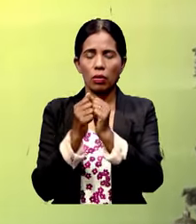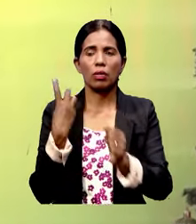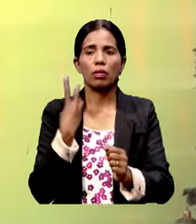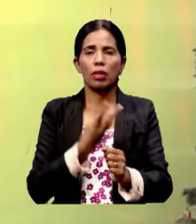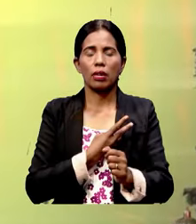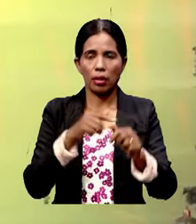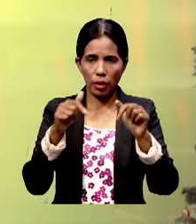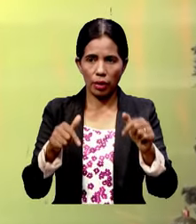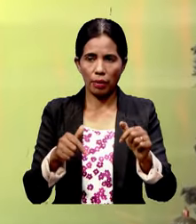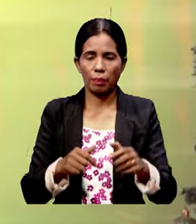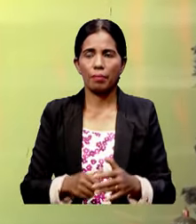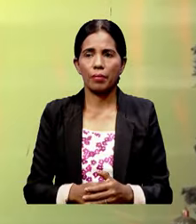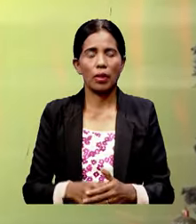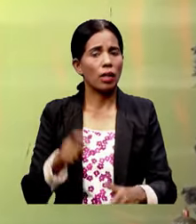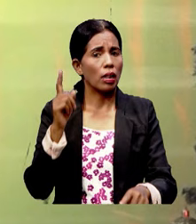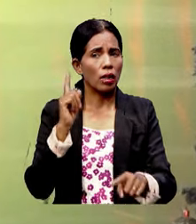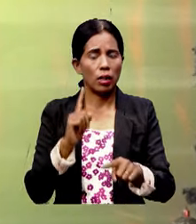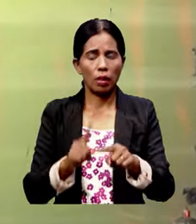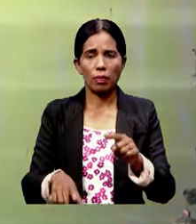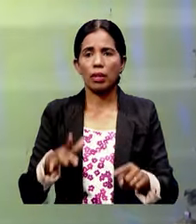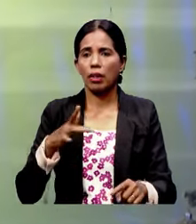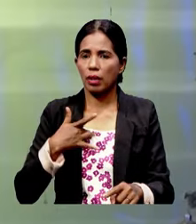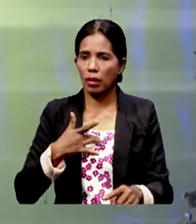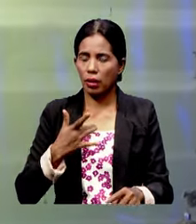cata, lalica ansi,